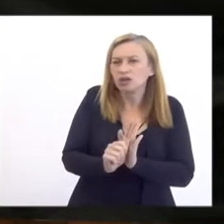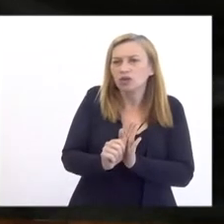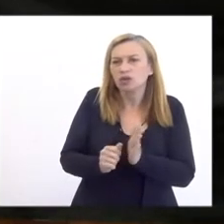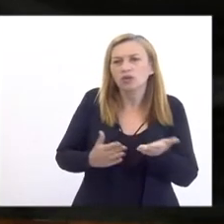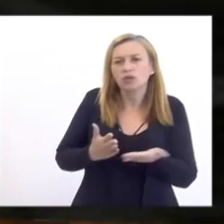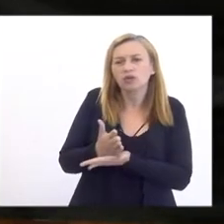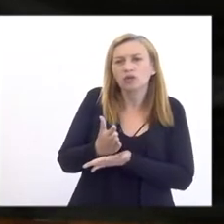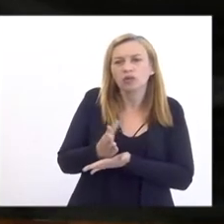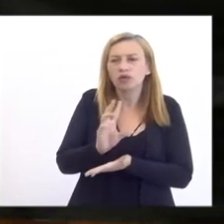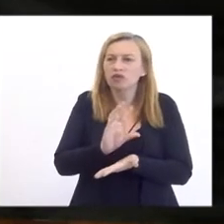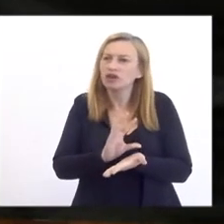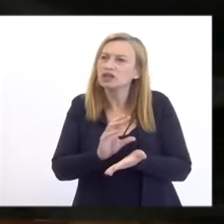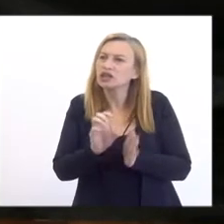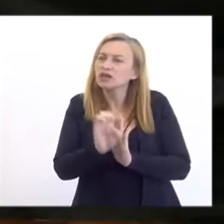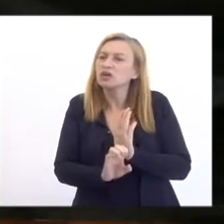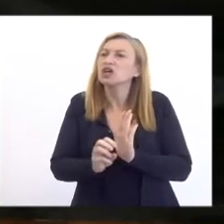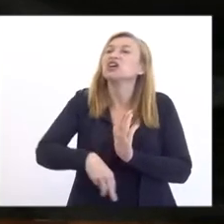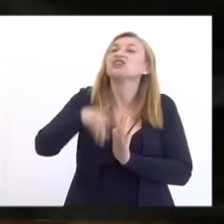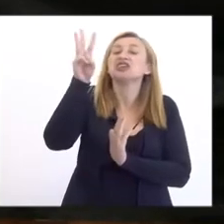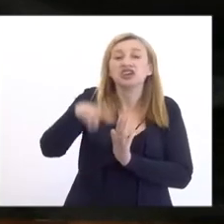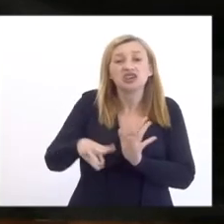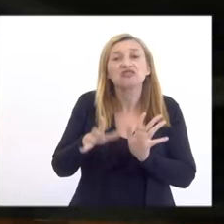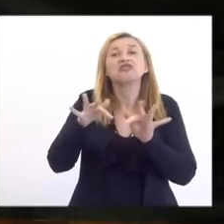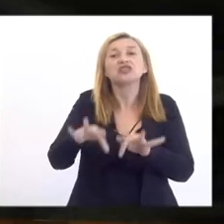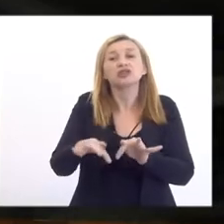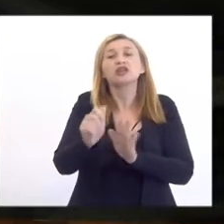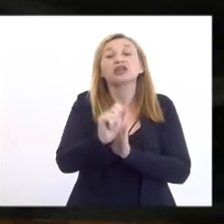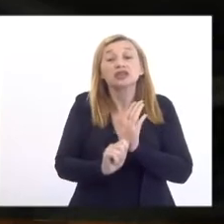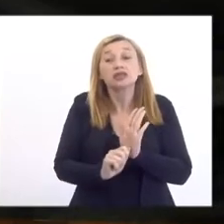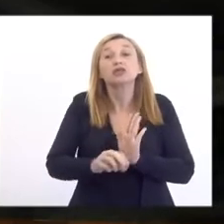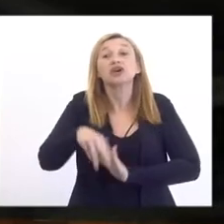aprovada? Quem vai fazer o final dessa redação?